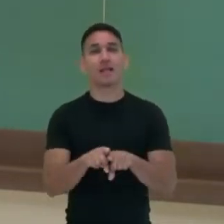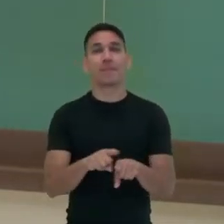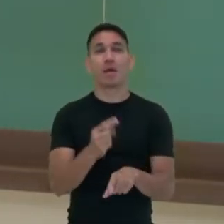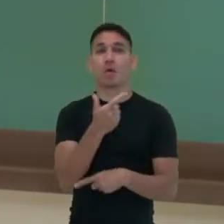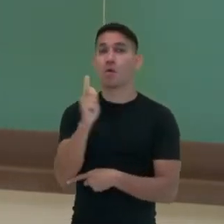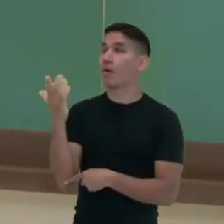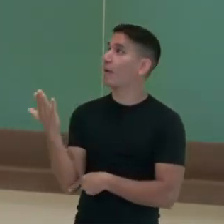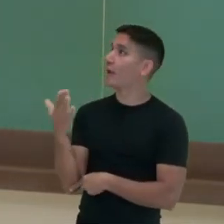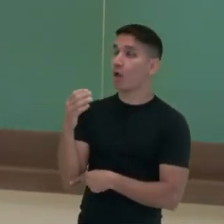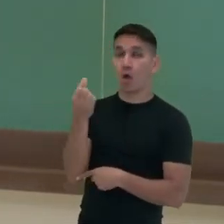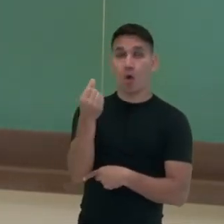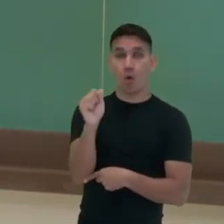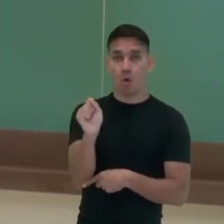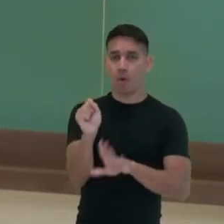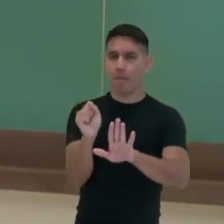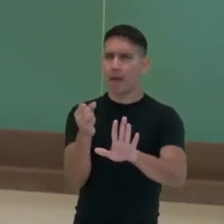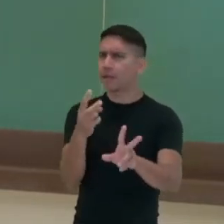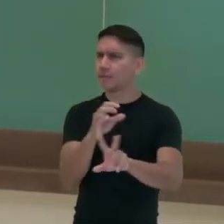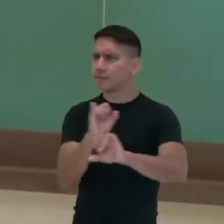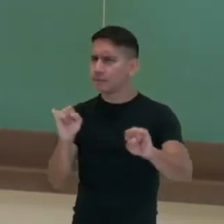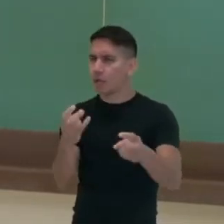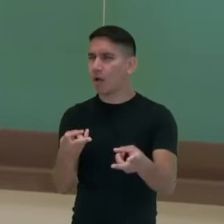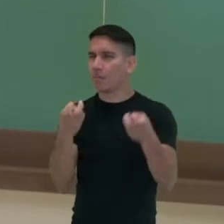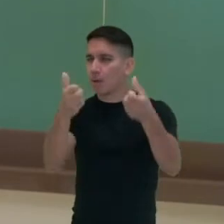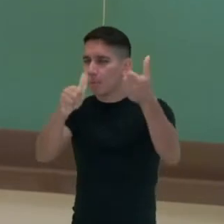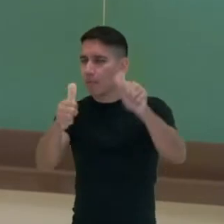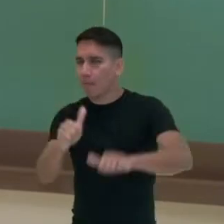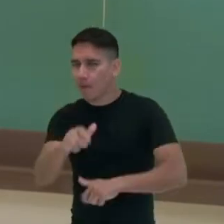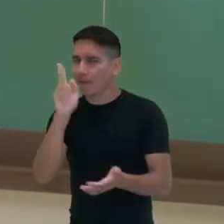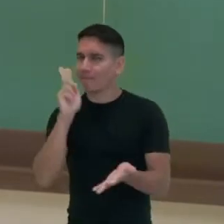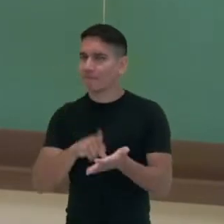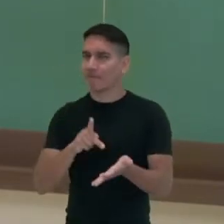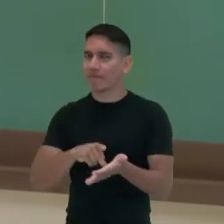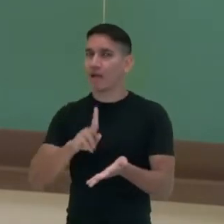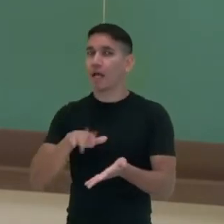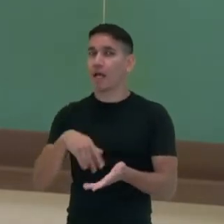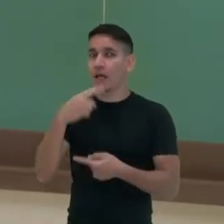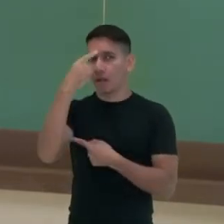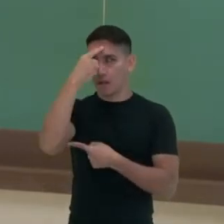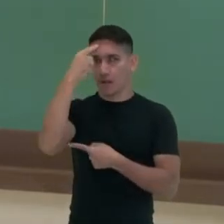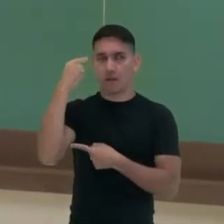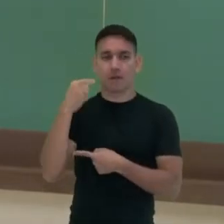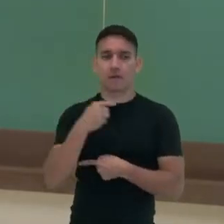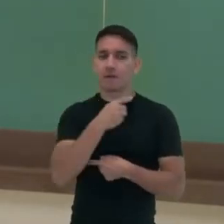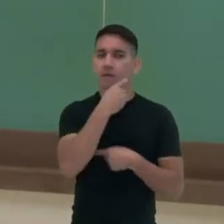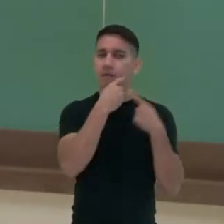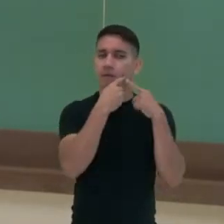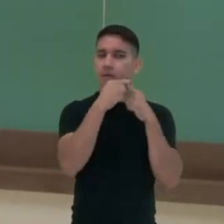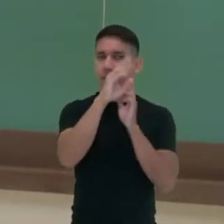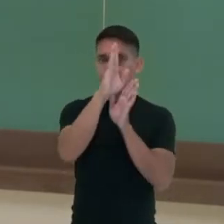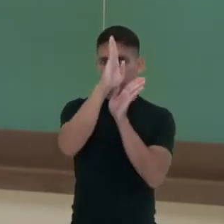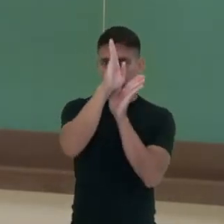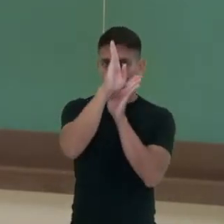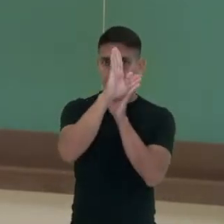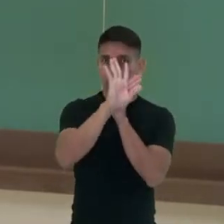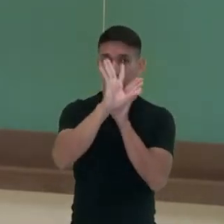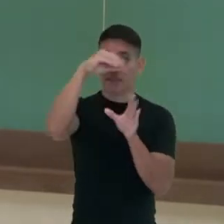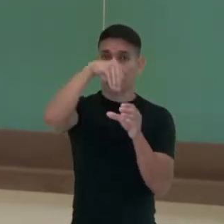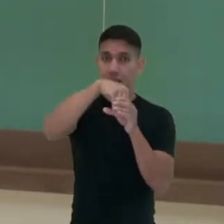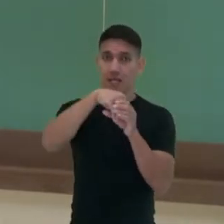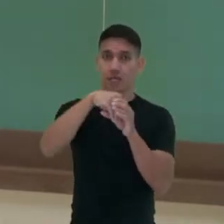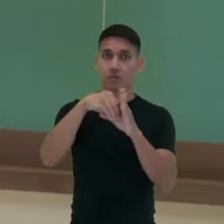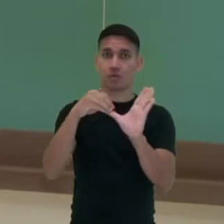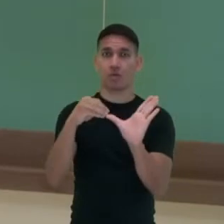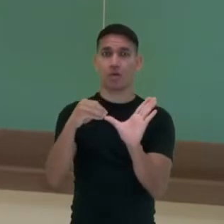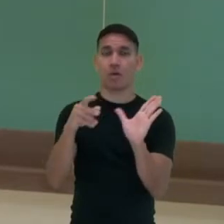8 horas, mas se a gente observar essas 8 horas, na verdade a gente quer medir essa parte interna aqui do ângulo, né? Que vai aqui do